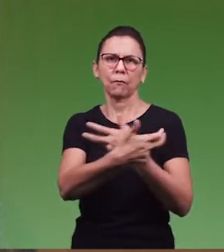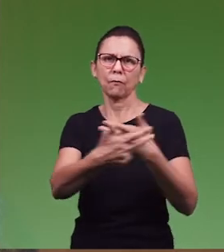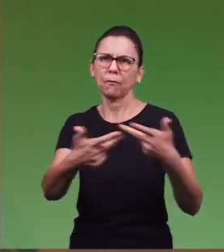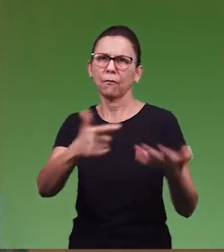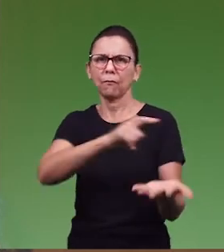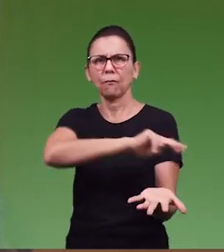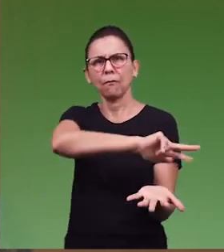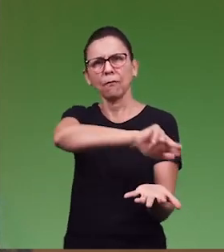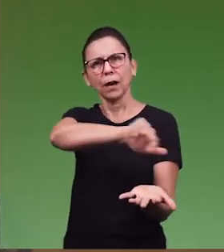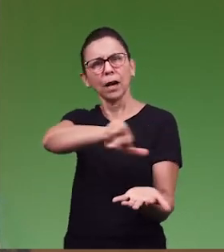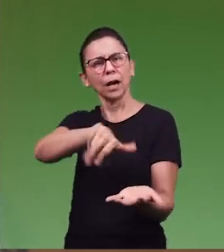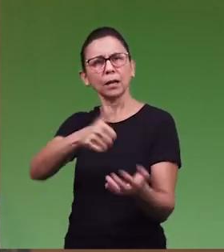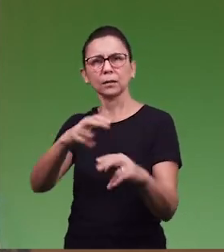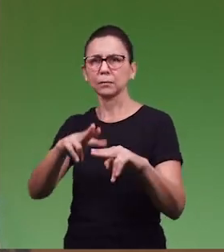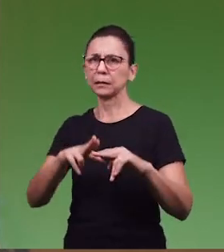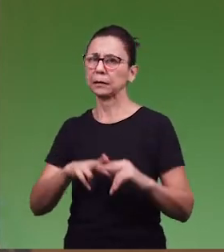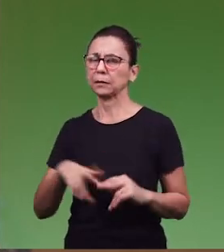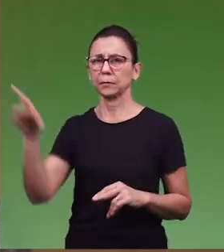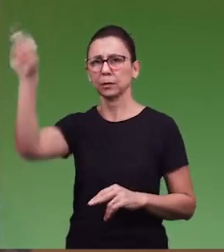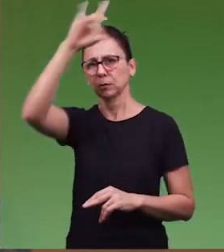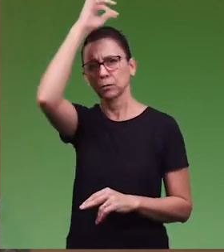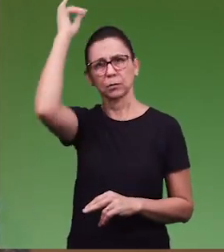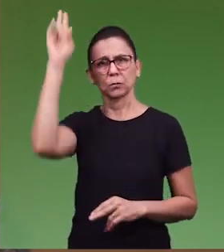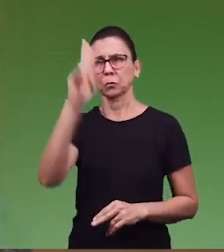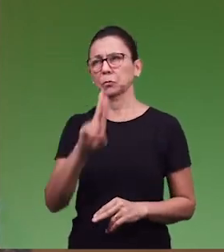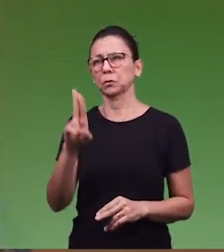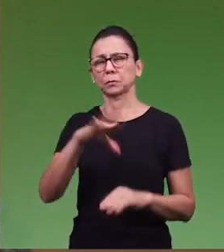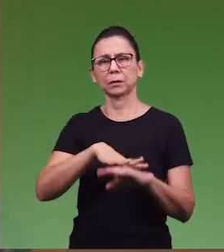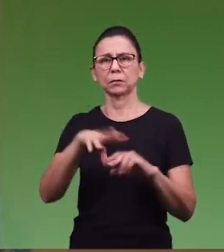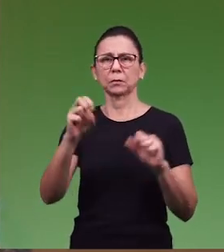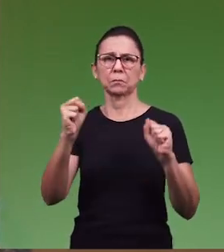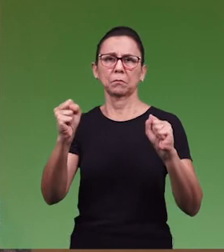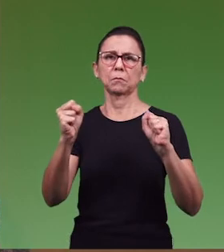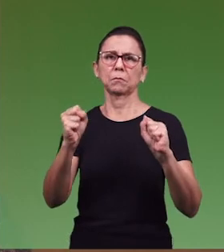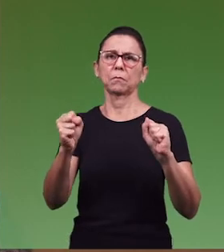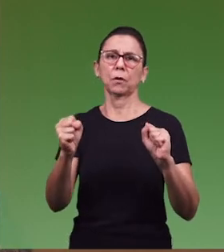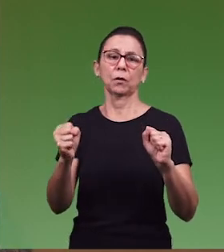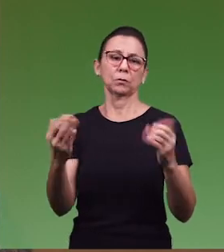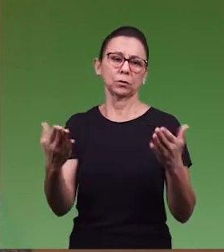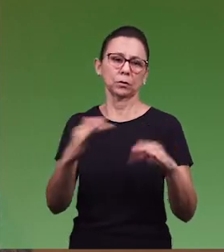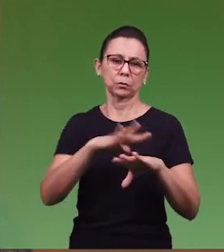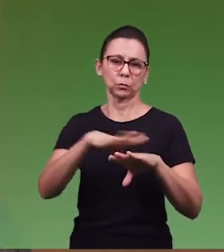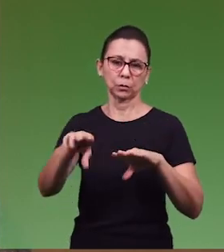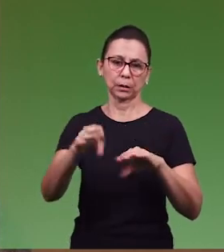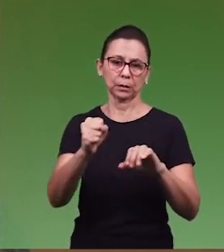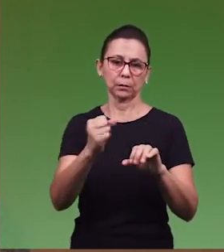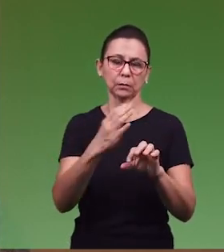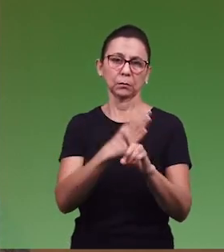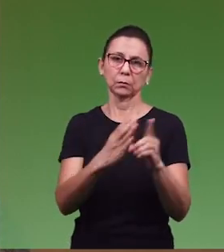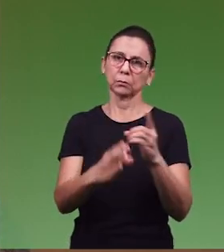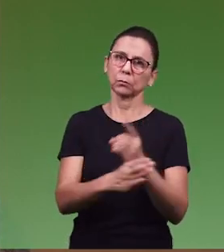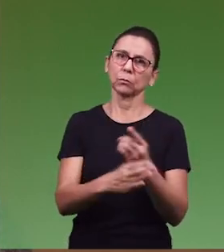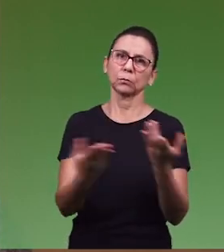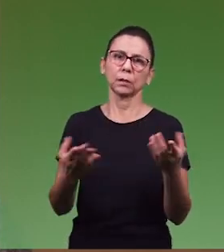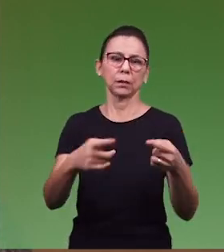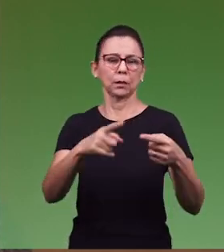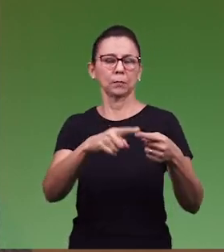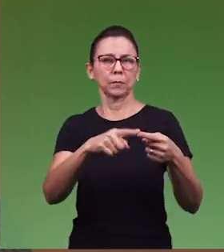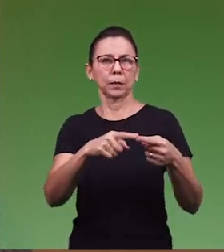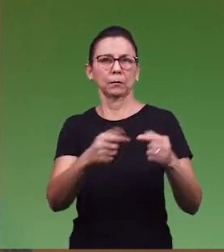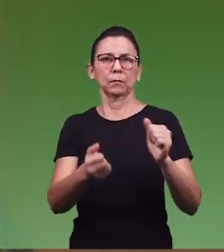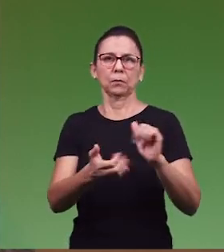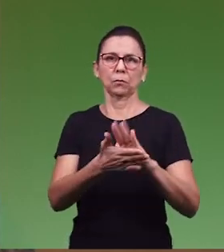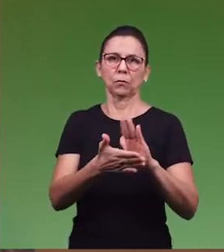curar. O Espírito Santo pode operar uma cura num culto durante um louvor, durante a palavra, durante uma glorificação,